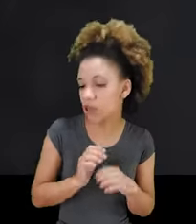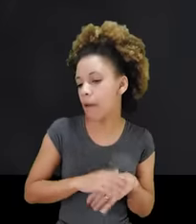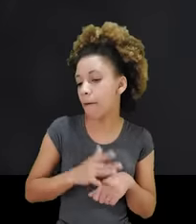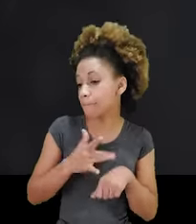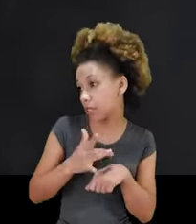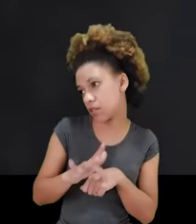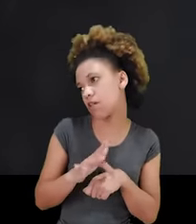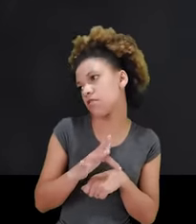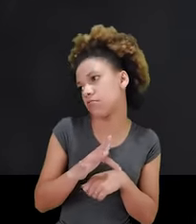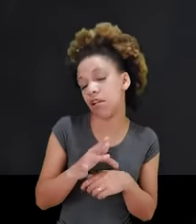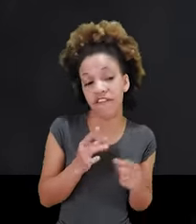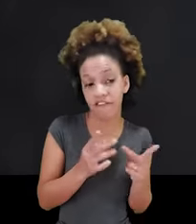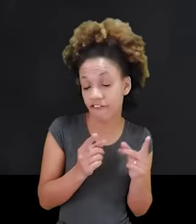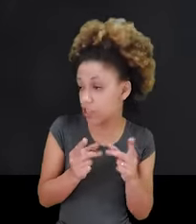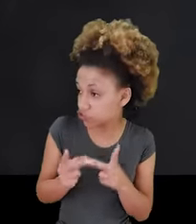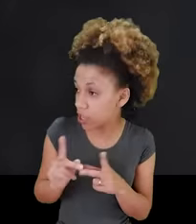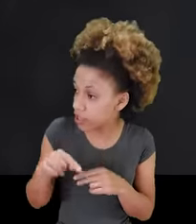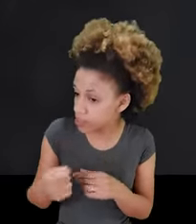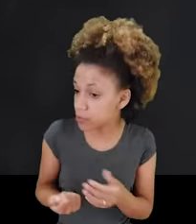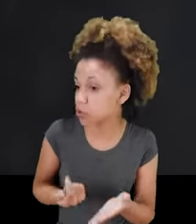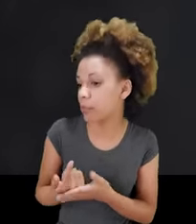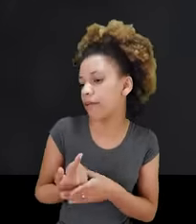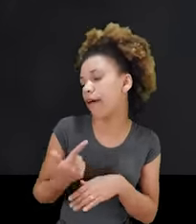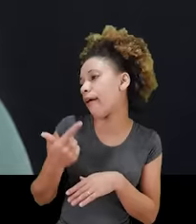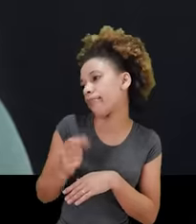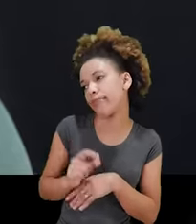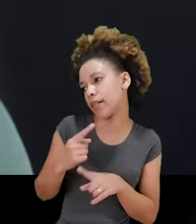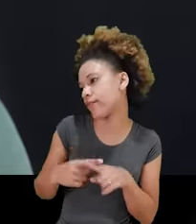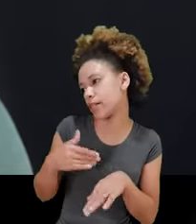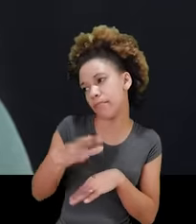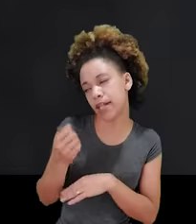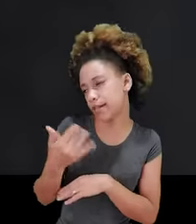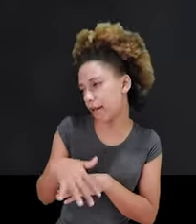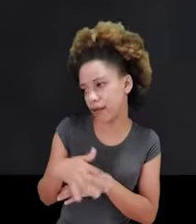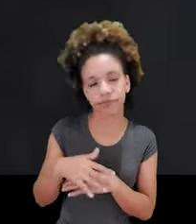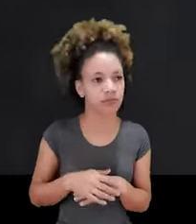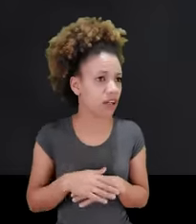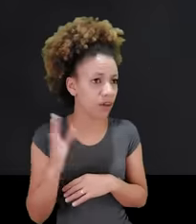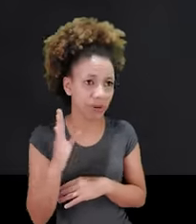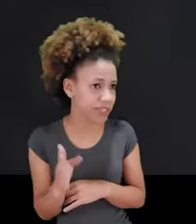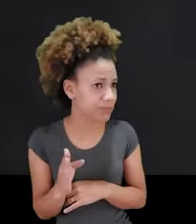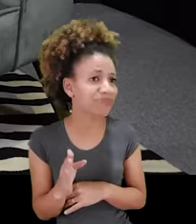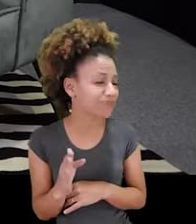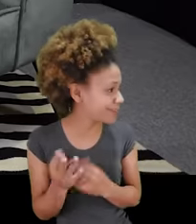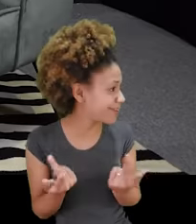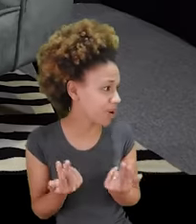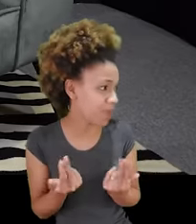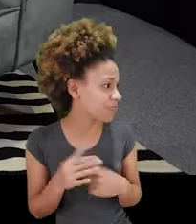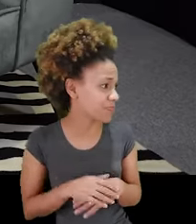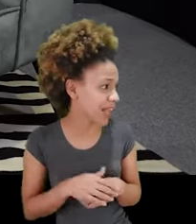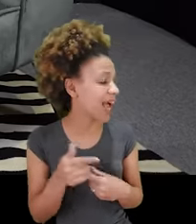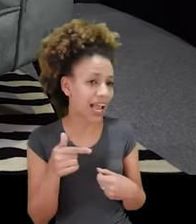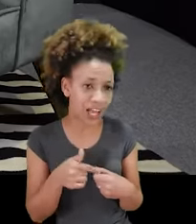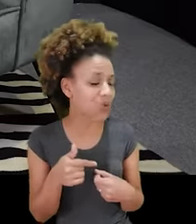as matérias-primas, vendíamos, mas depois comprávamos 10 vezes mais caro. É o Brasil! Pronto. É o Brasil. É a gente